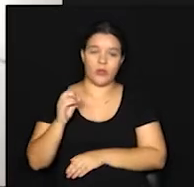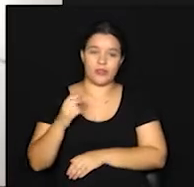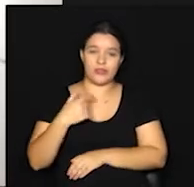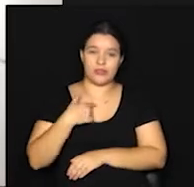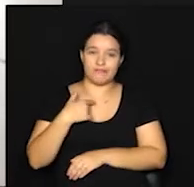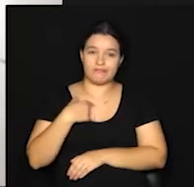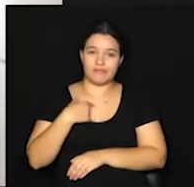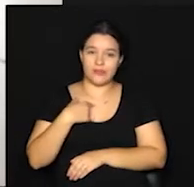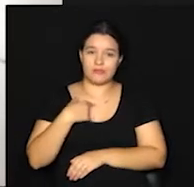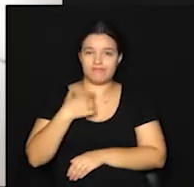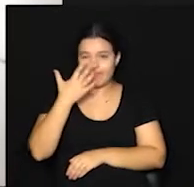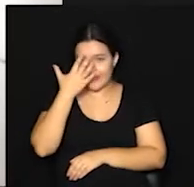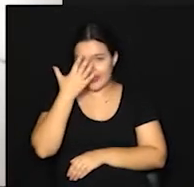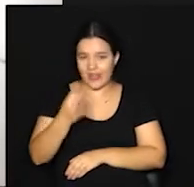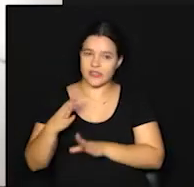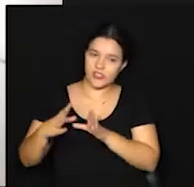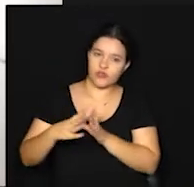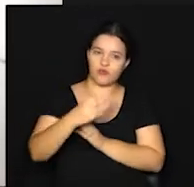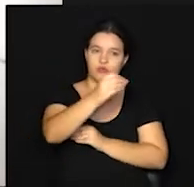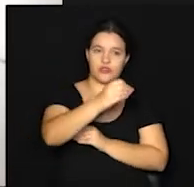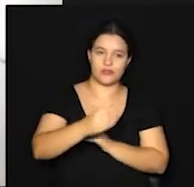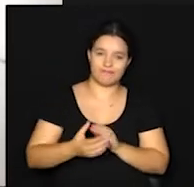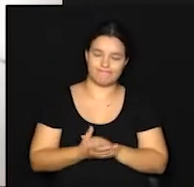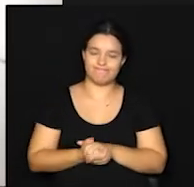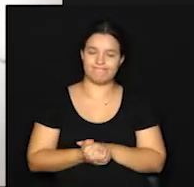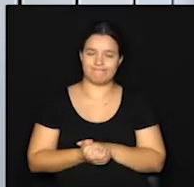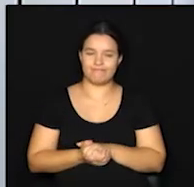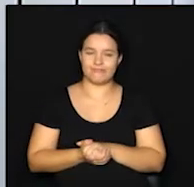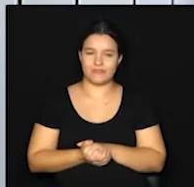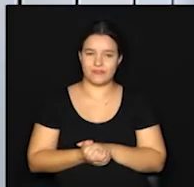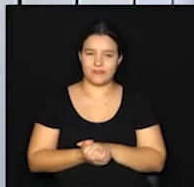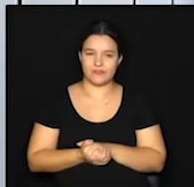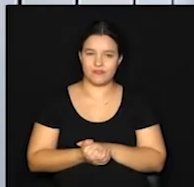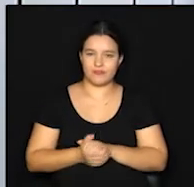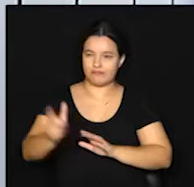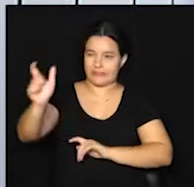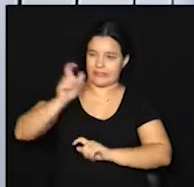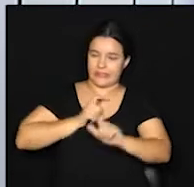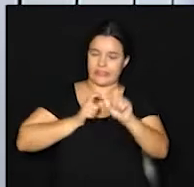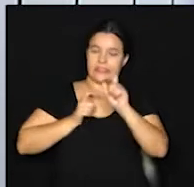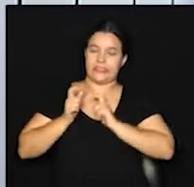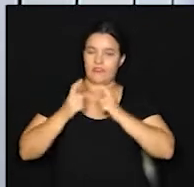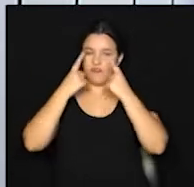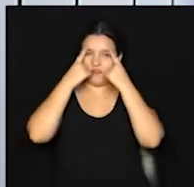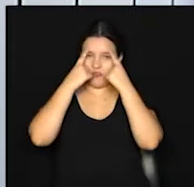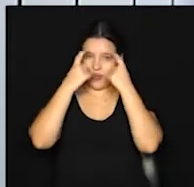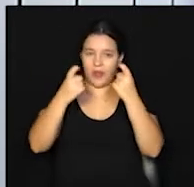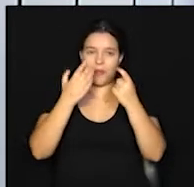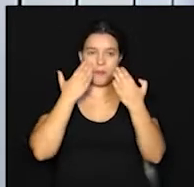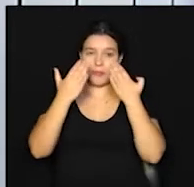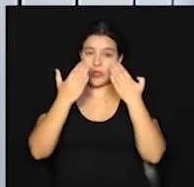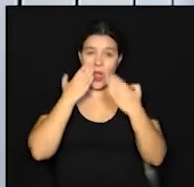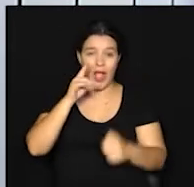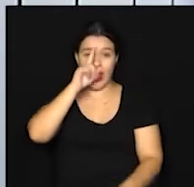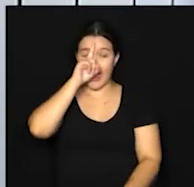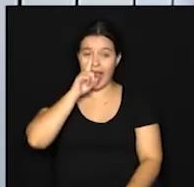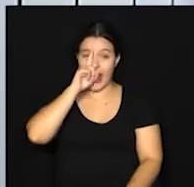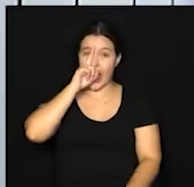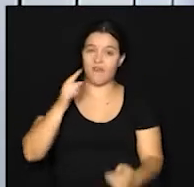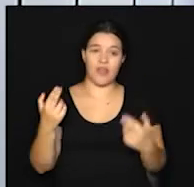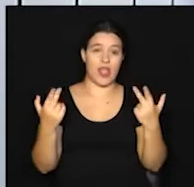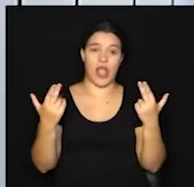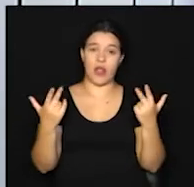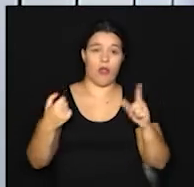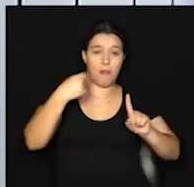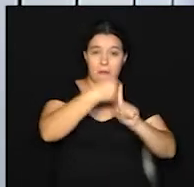eu fugia. E aí eu decidi fugir. Essa agressão psicológica ela é tão grave quanto a